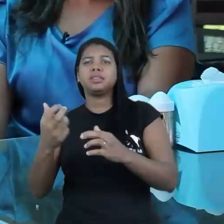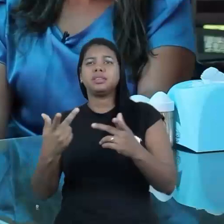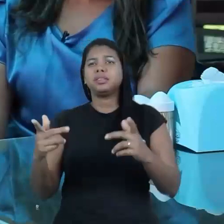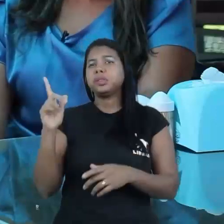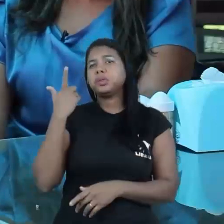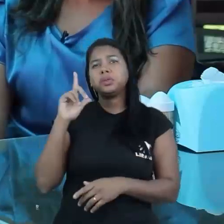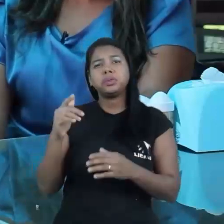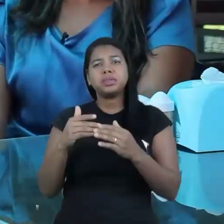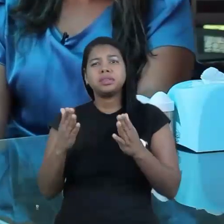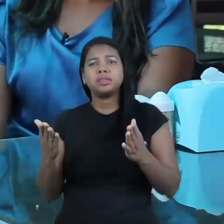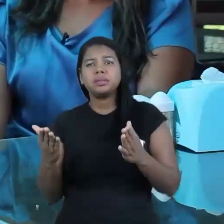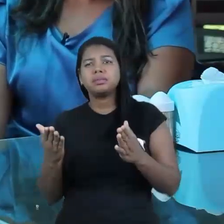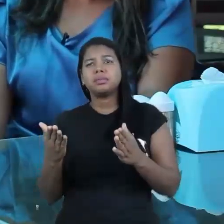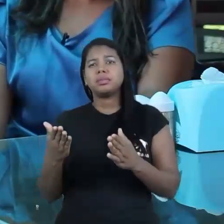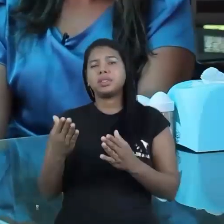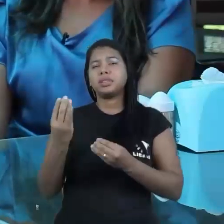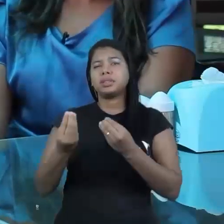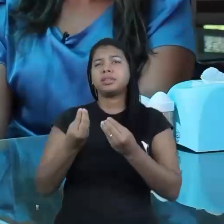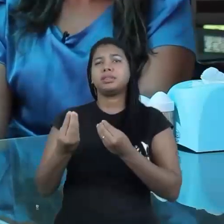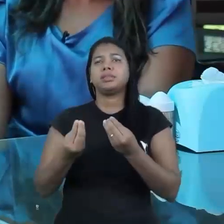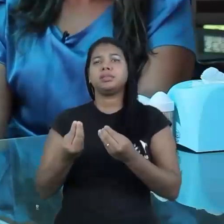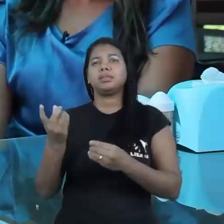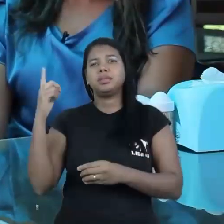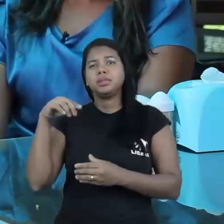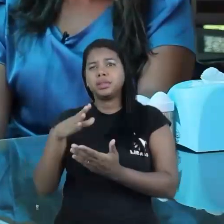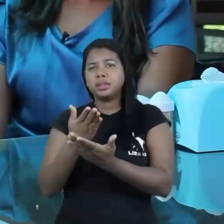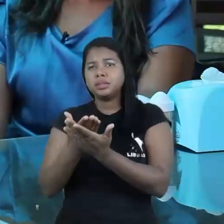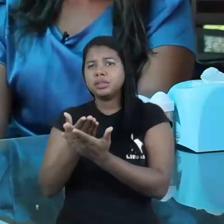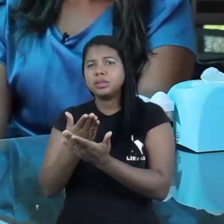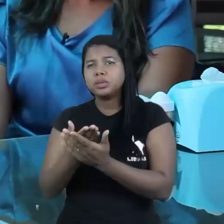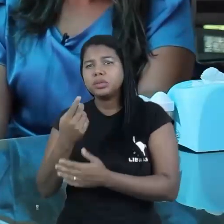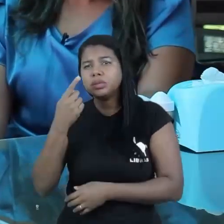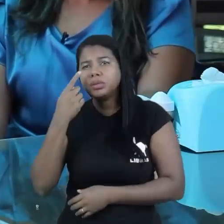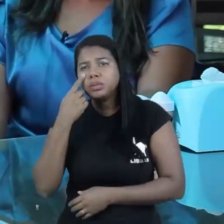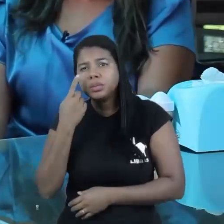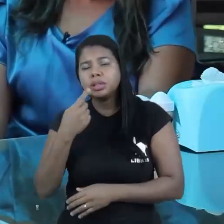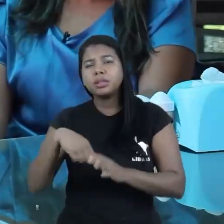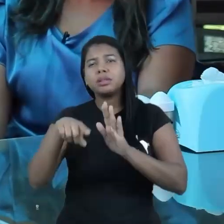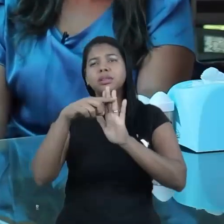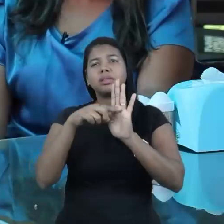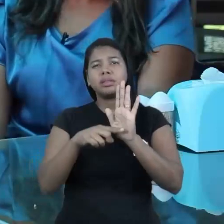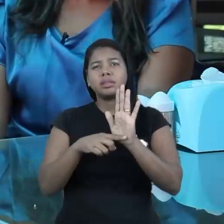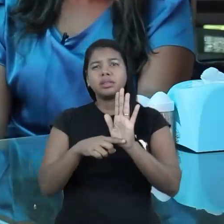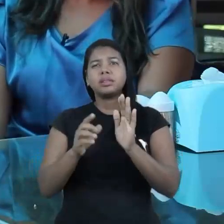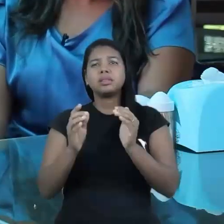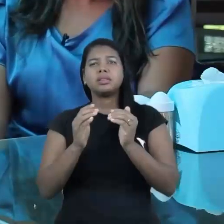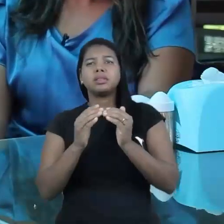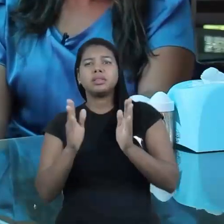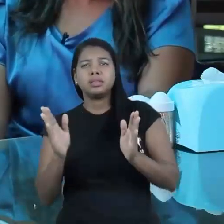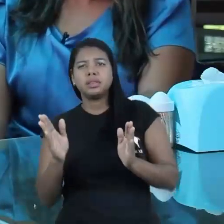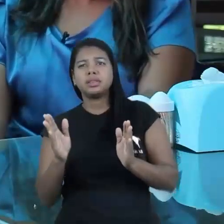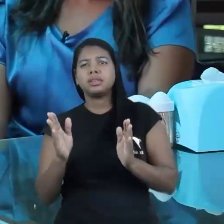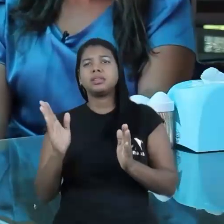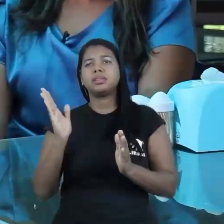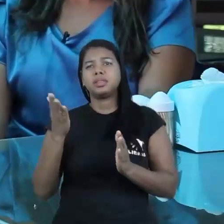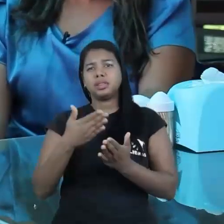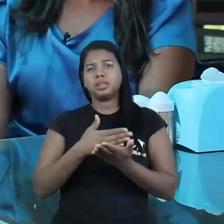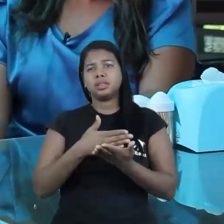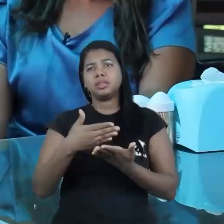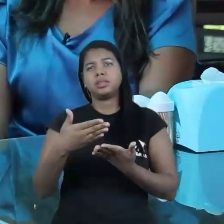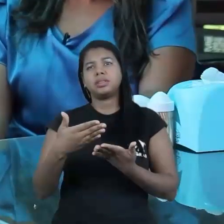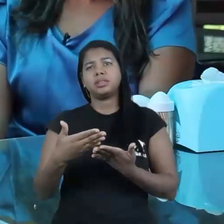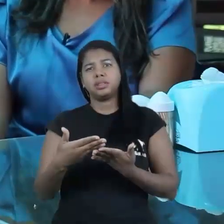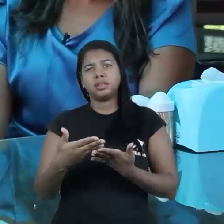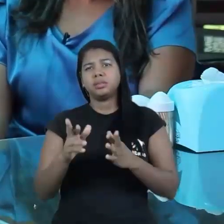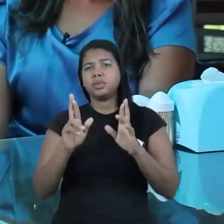mais dominar. Quando a gente veio para cá, a gente fez o estudo, plano de negócio, para abrir, e realmente já começou de